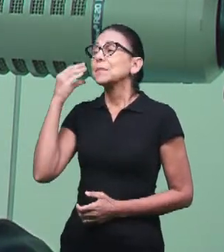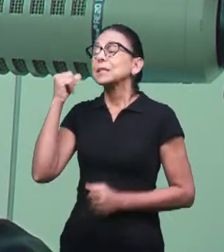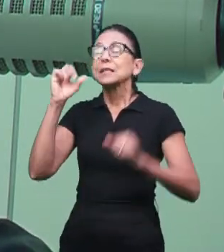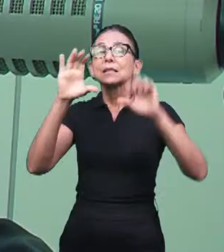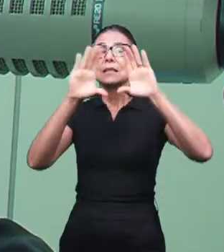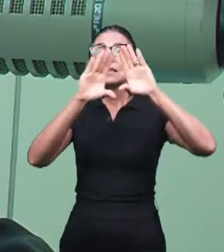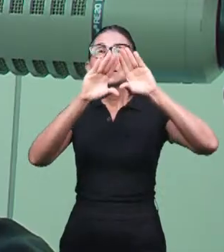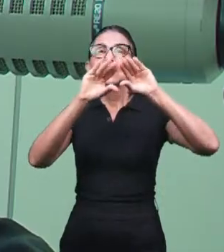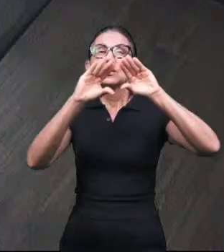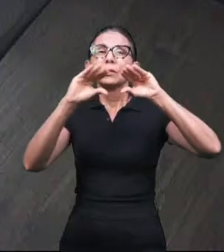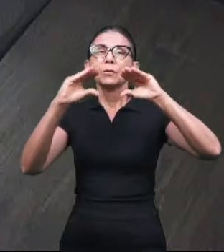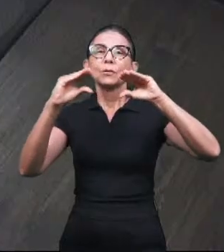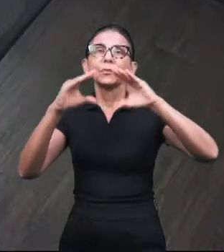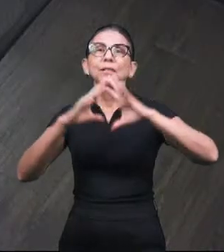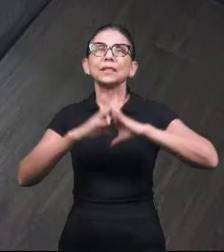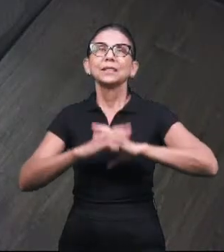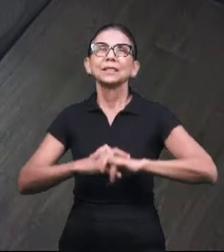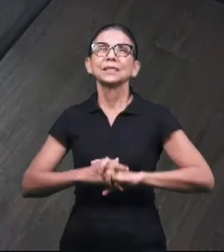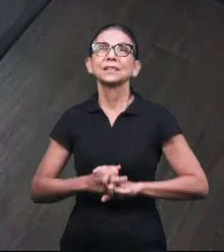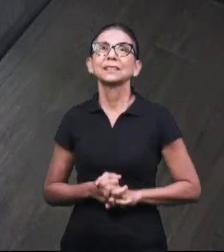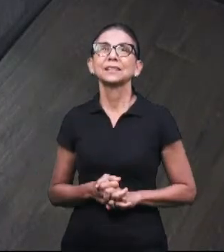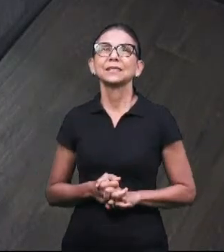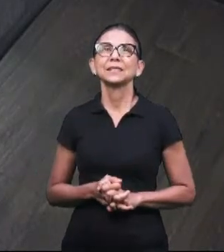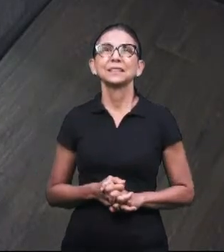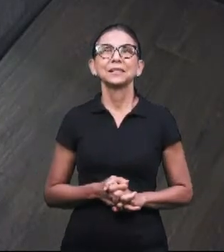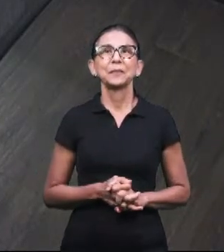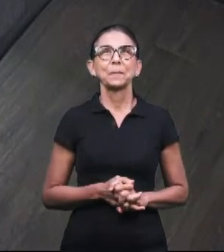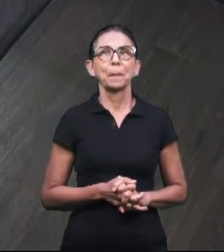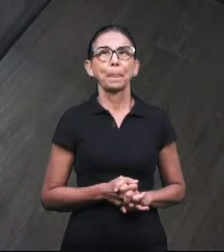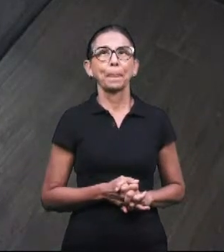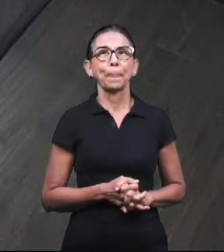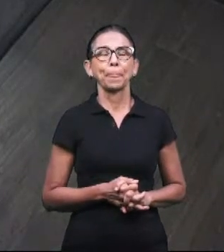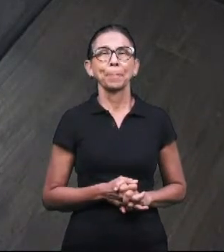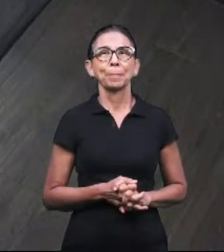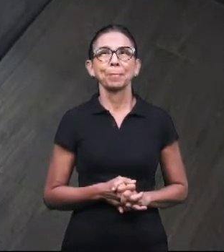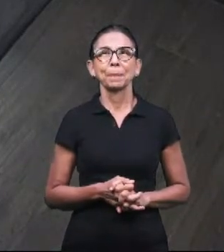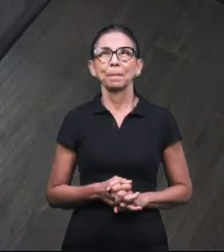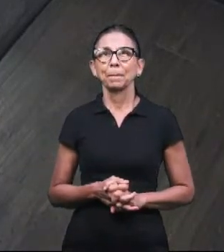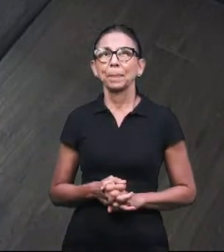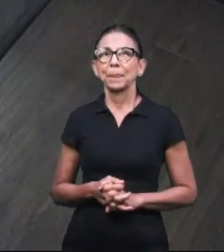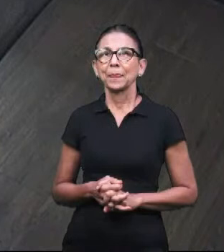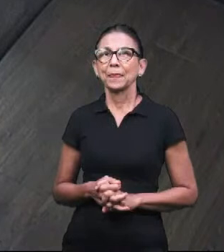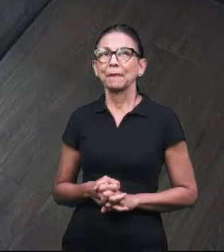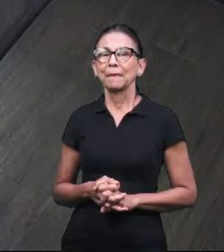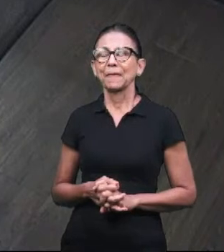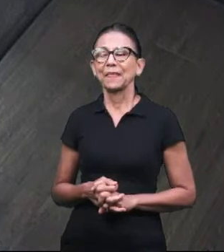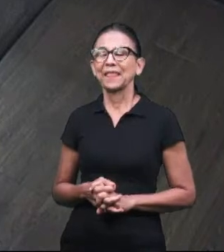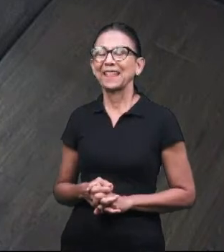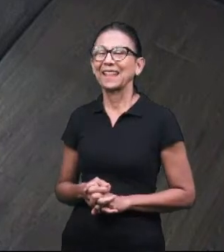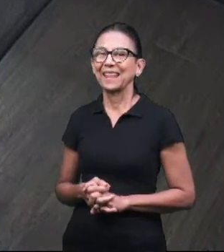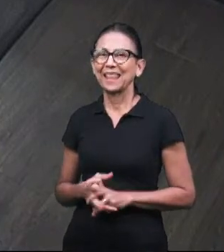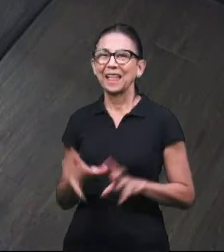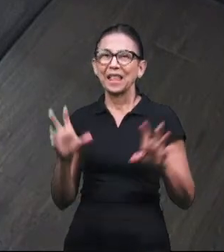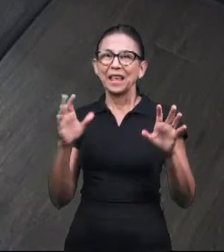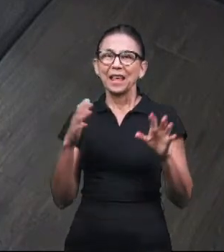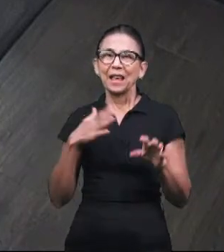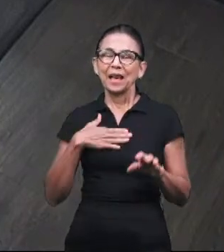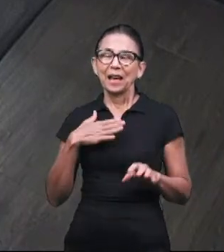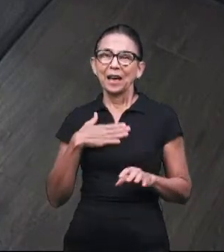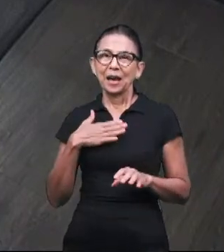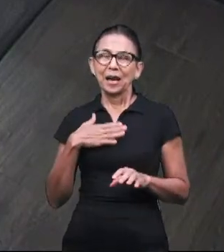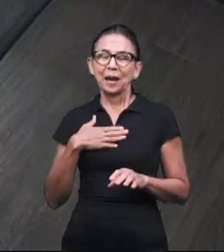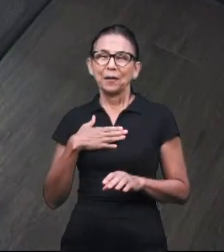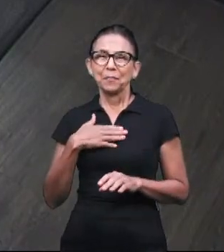lá. Na verdade, eu continuo sendo família. Hoje a minha esposa não está aqui, mas está ao lado na casa da minha filha, que vai se casar